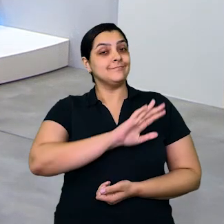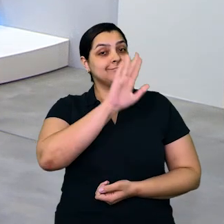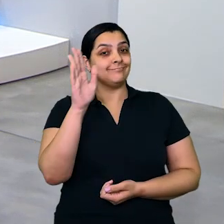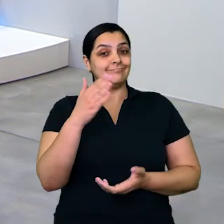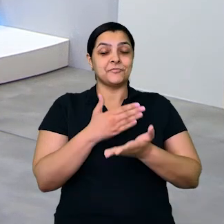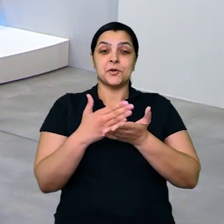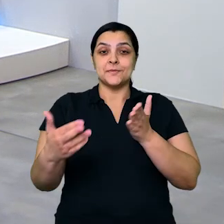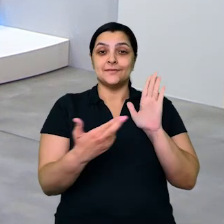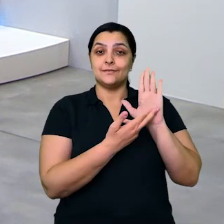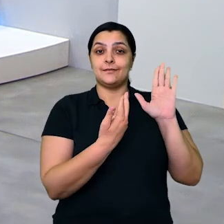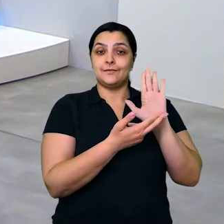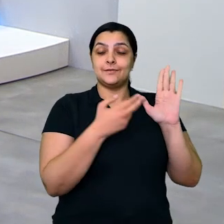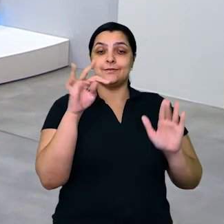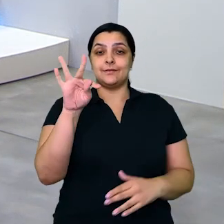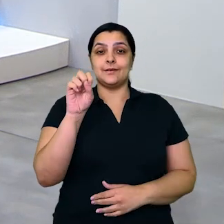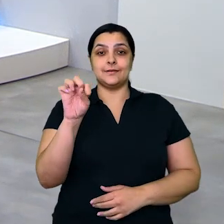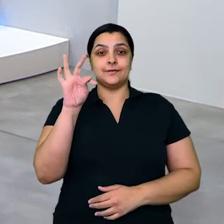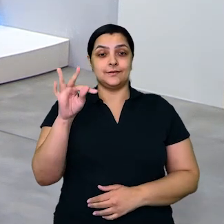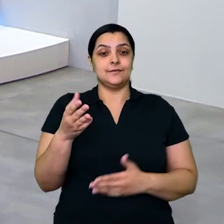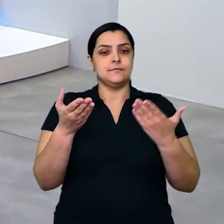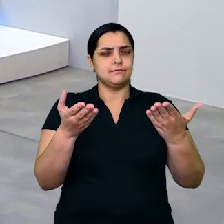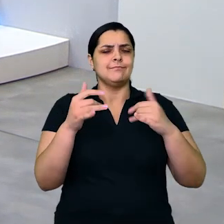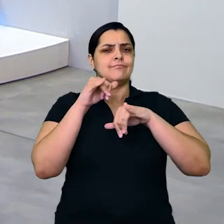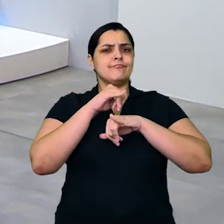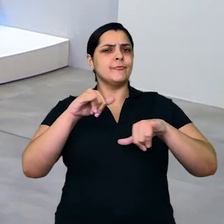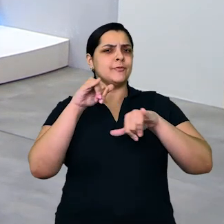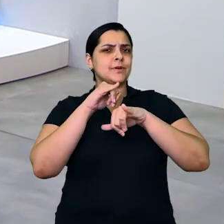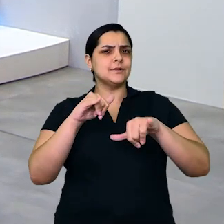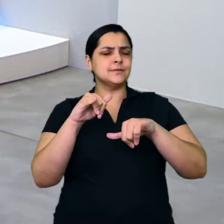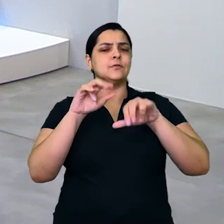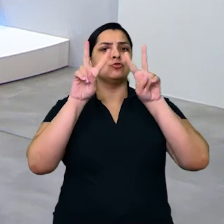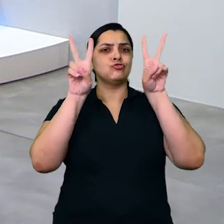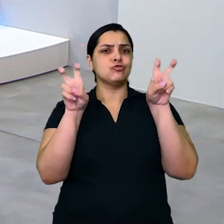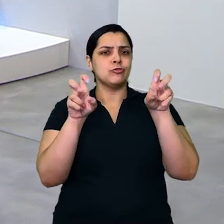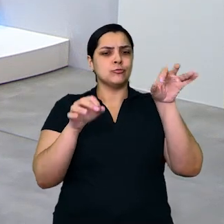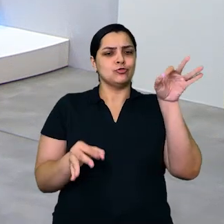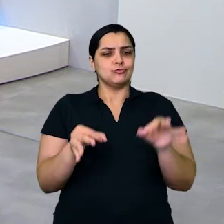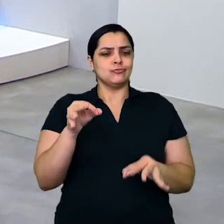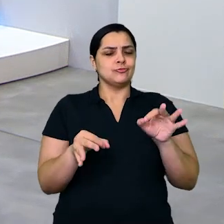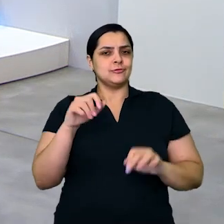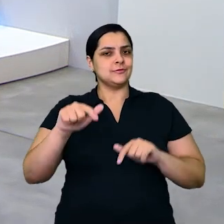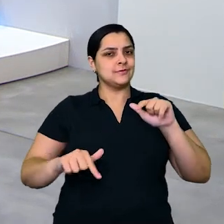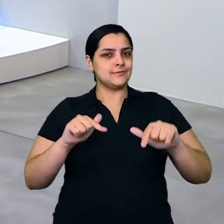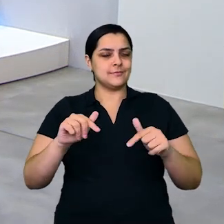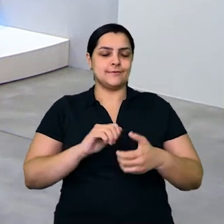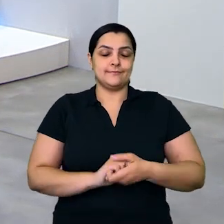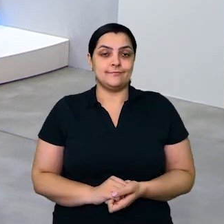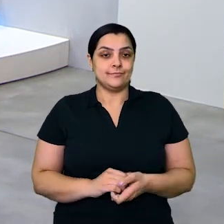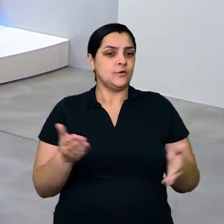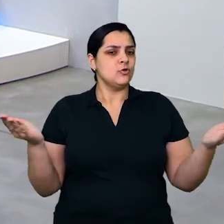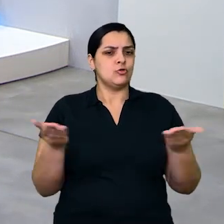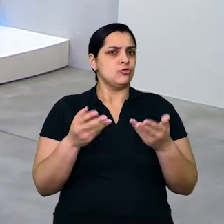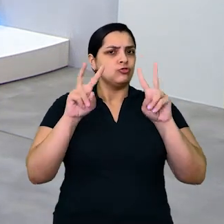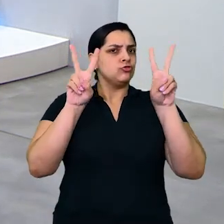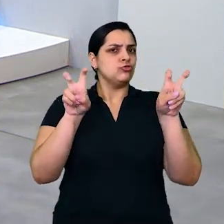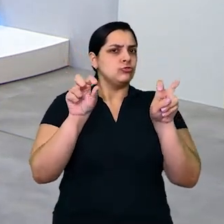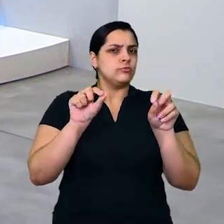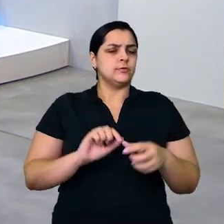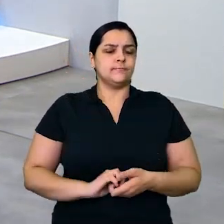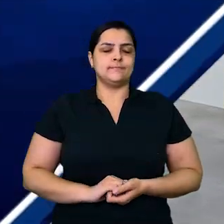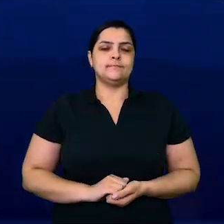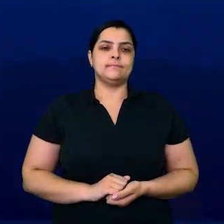Olá, está começando o Revista TST, o programa que te deixa por dentro das notícias da Justiça do Trabalho. E na edição de hoje você vai